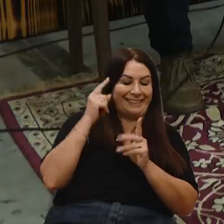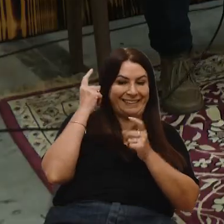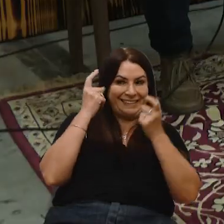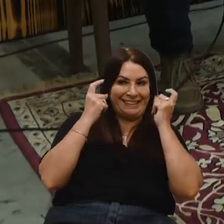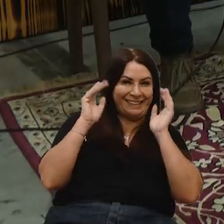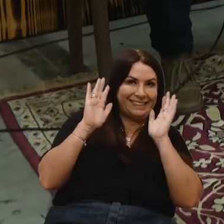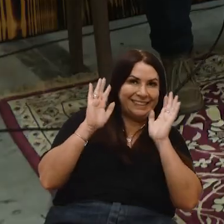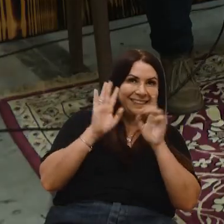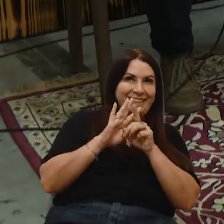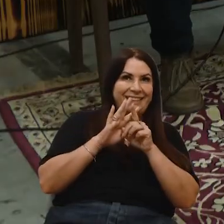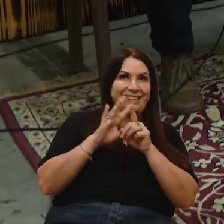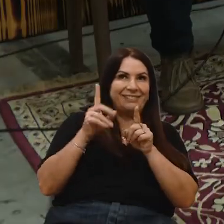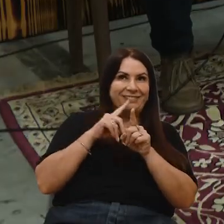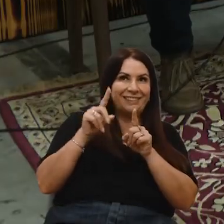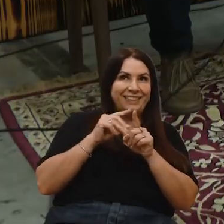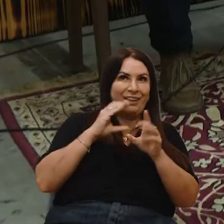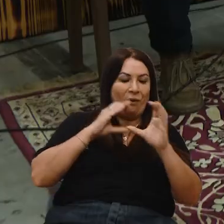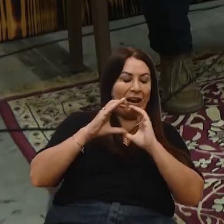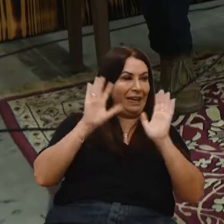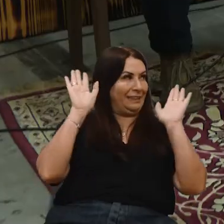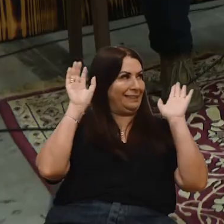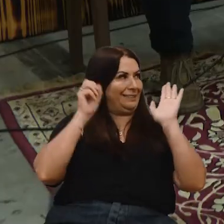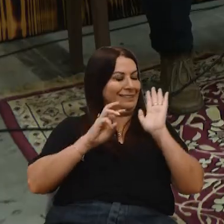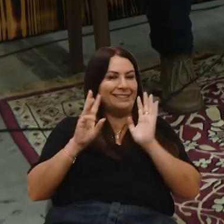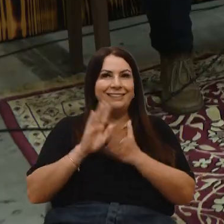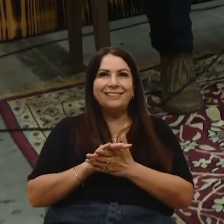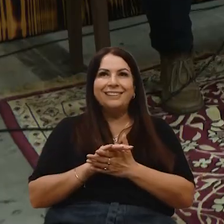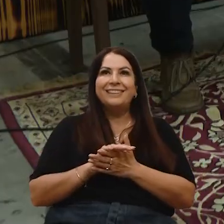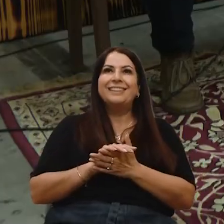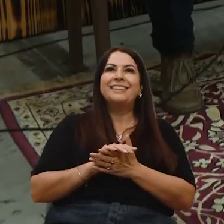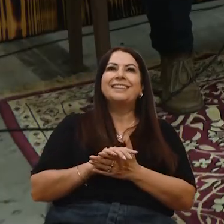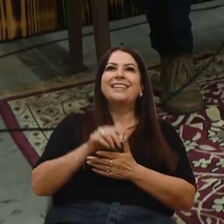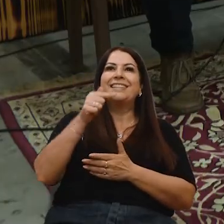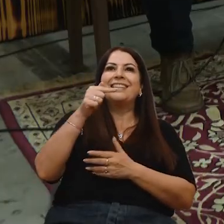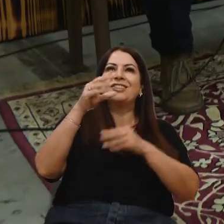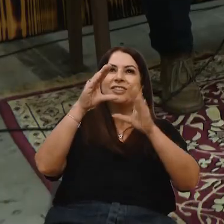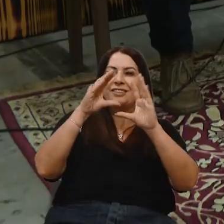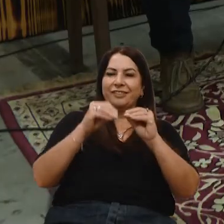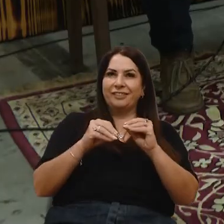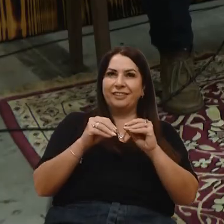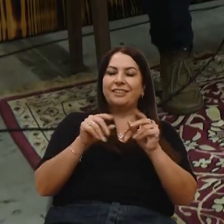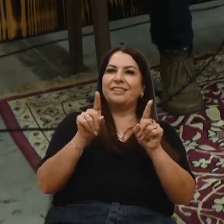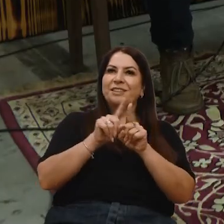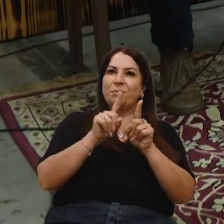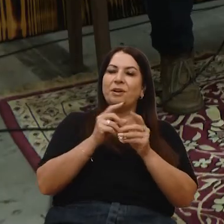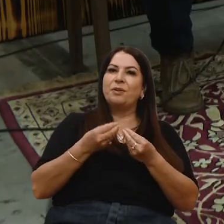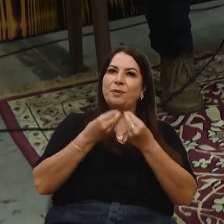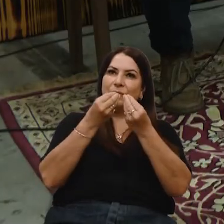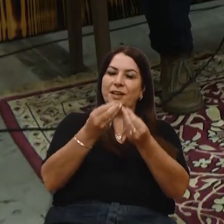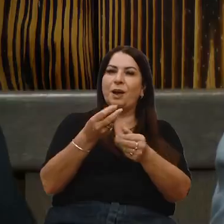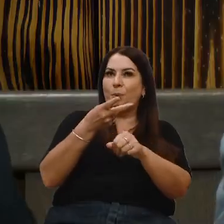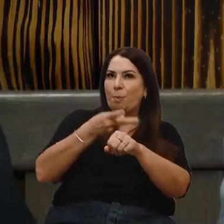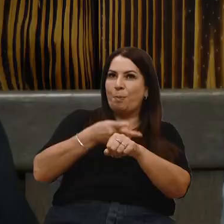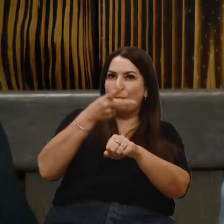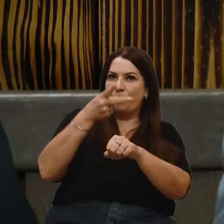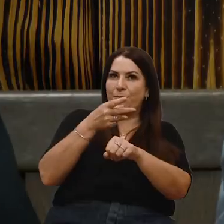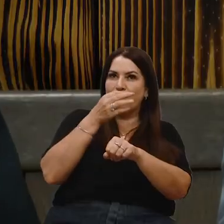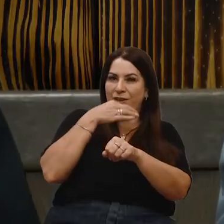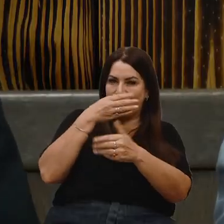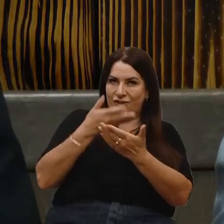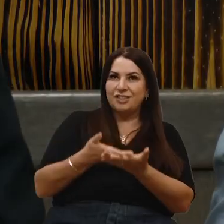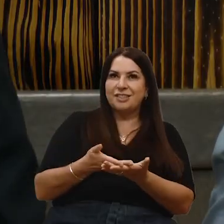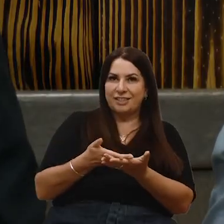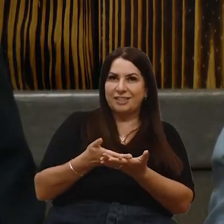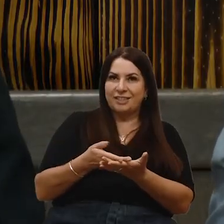já ficou preocupado, né? Ou queria que eu cante no show. Às 19 horas, nós teremos a entrega do Prêmio